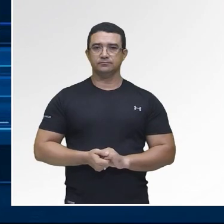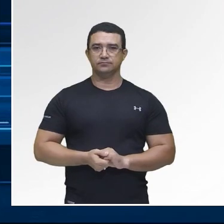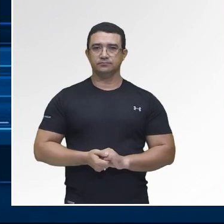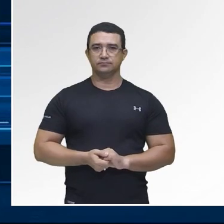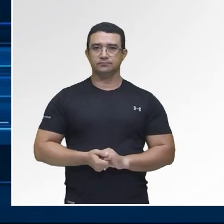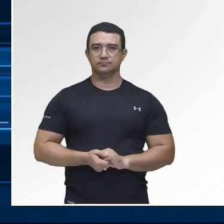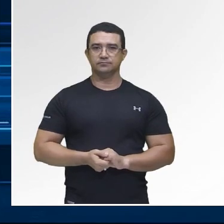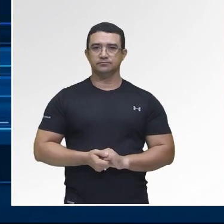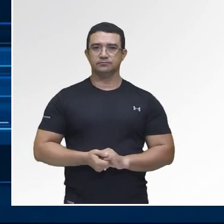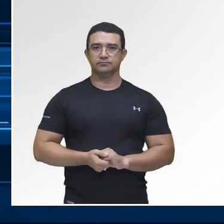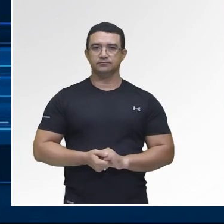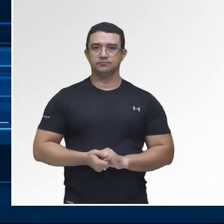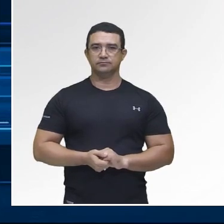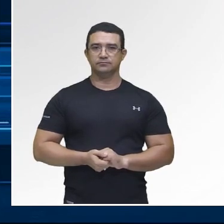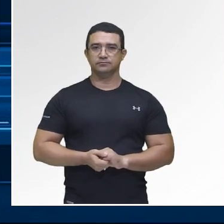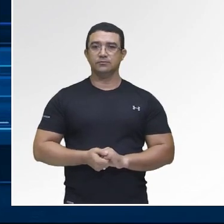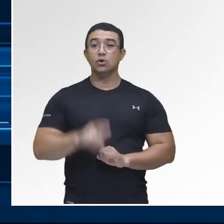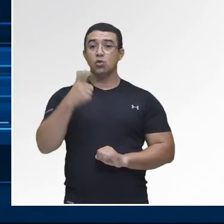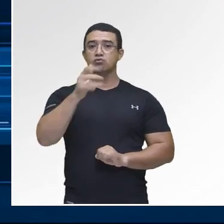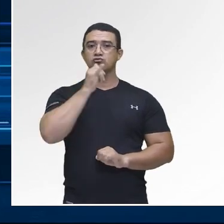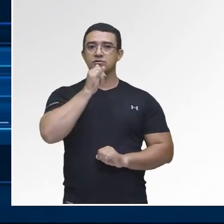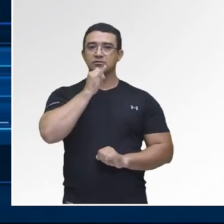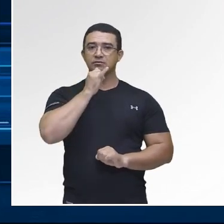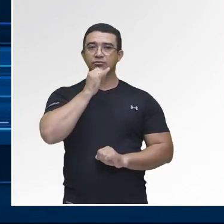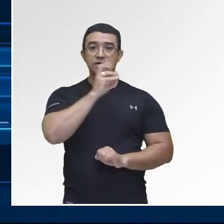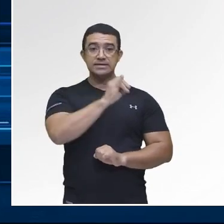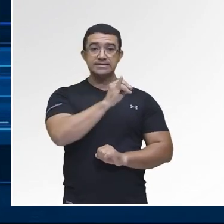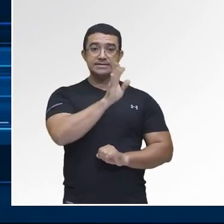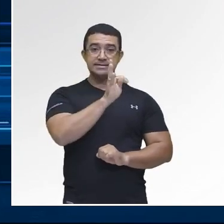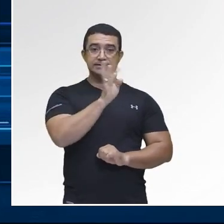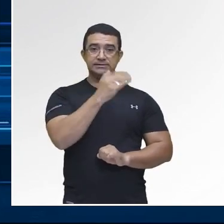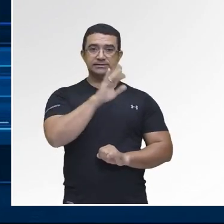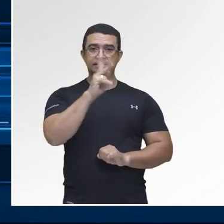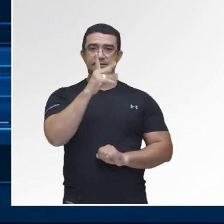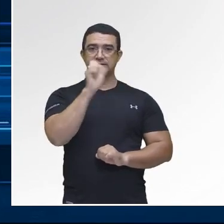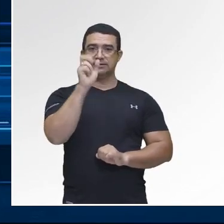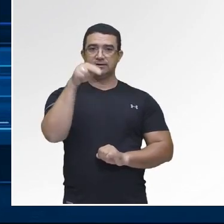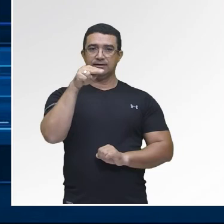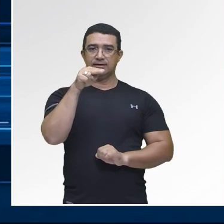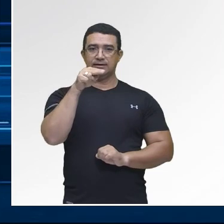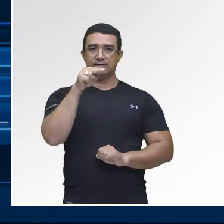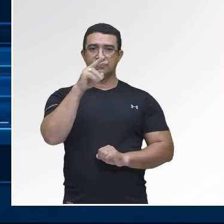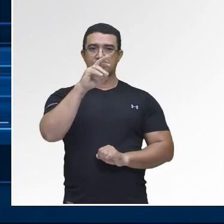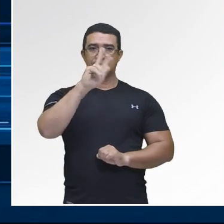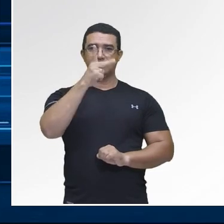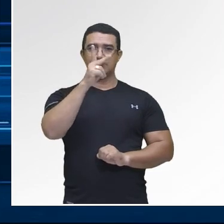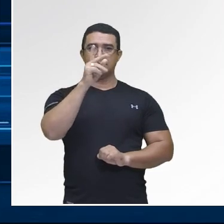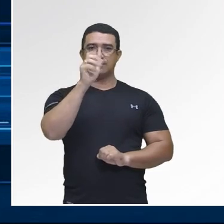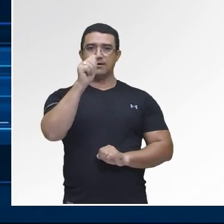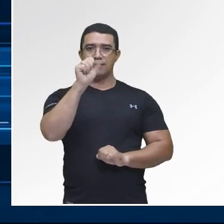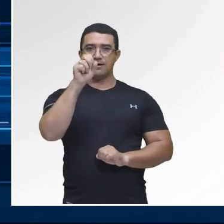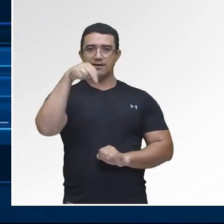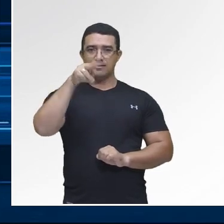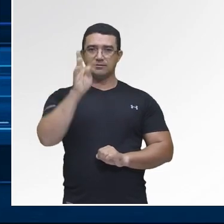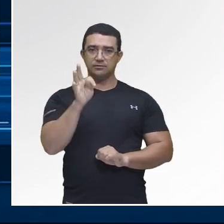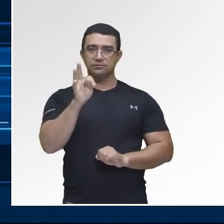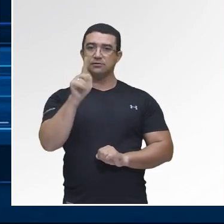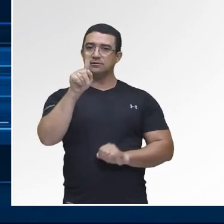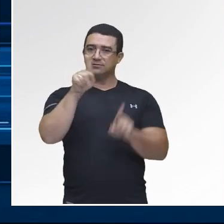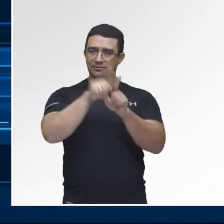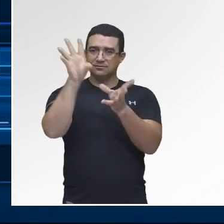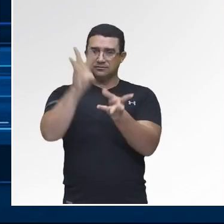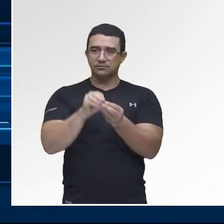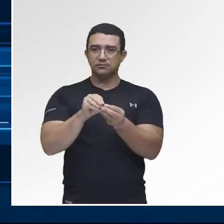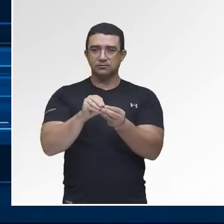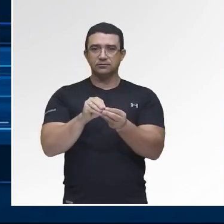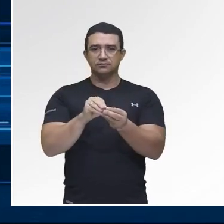time. It hasn't rained for a long time. Não chove há muito tempo. Então, a forma abreviada aqui, tá?